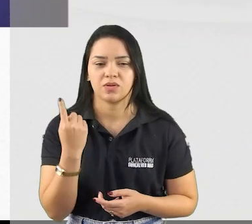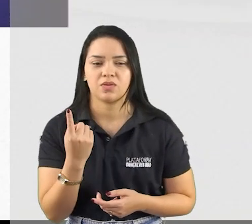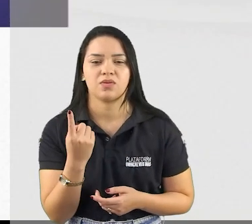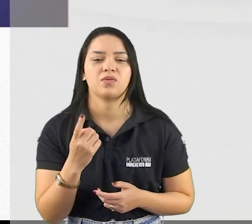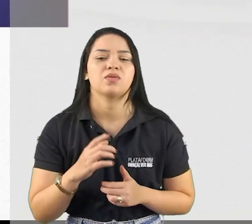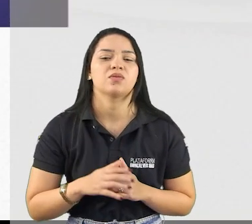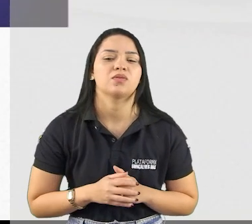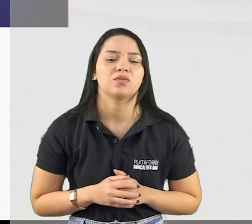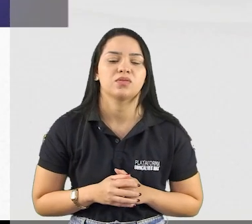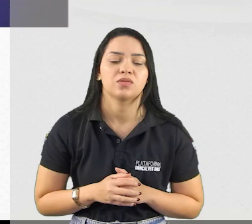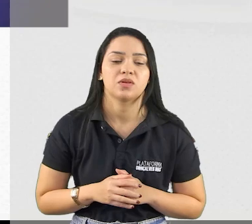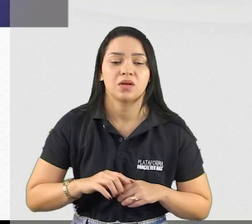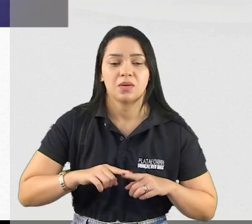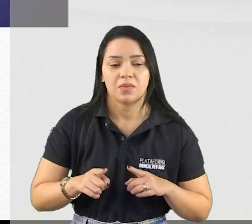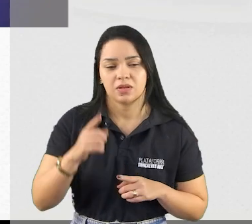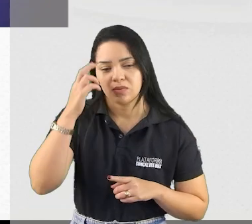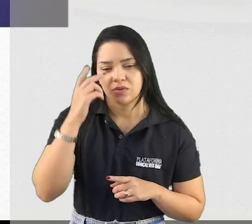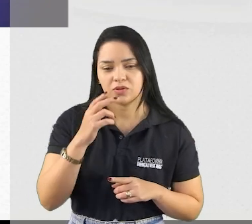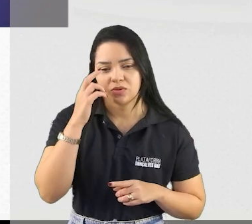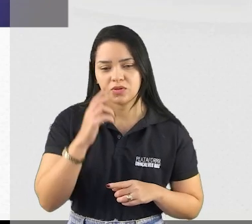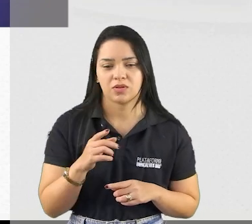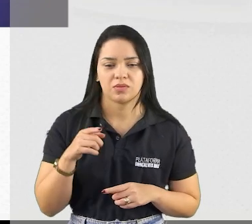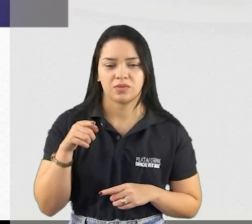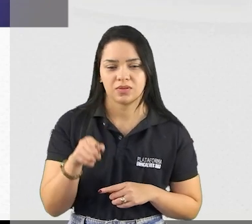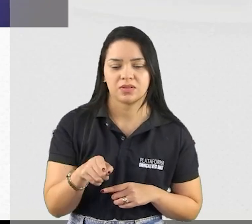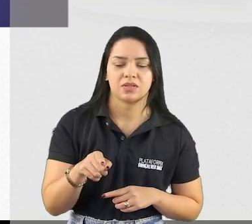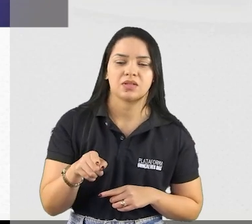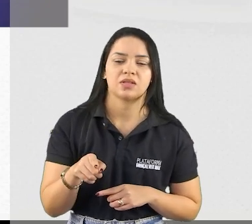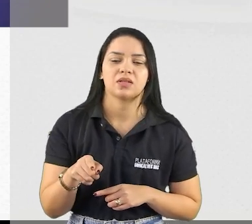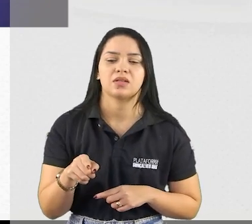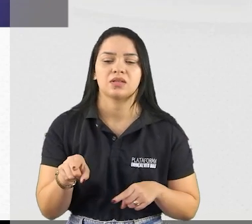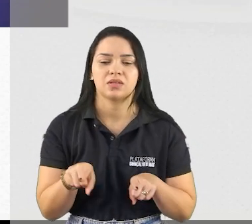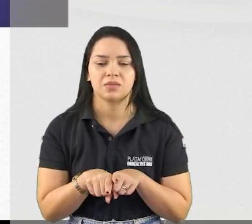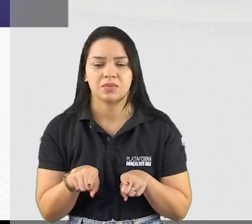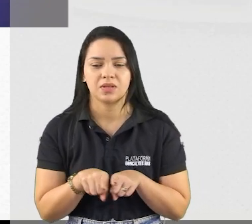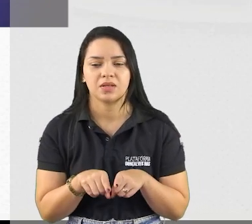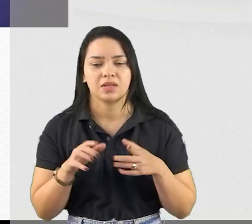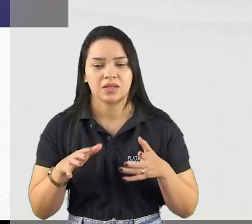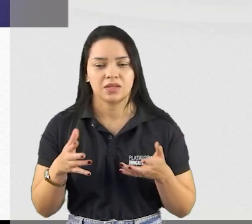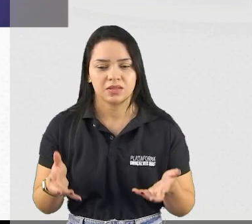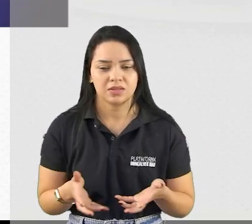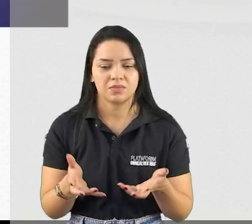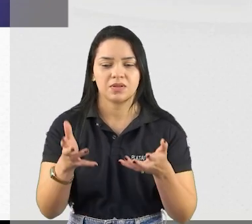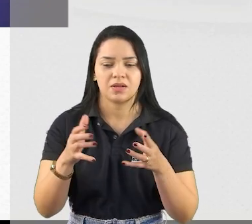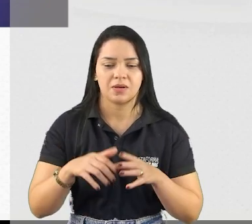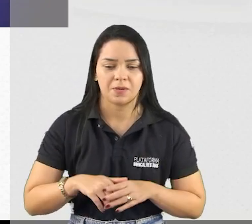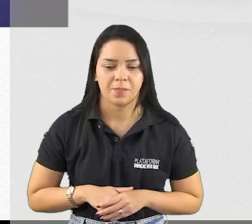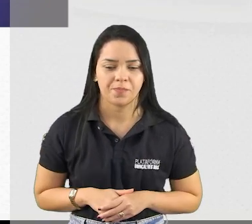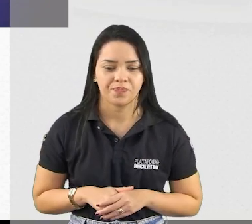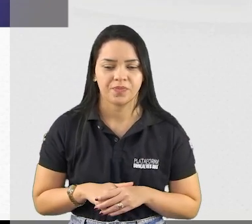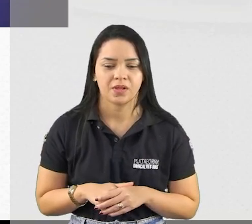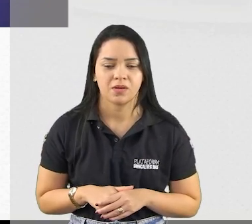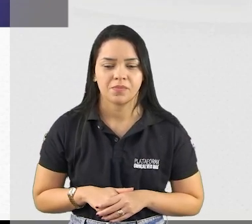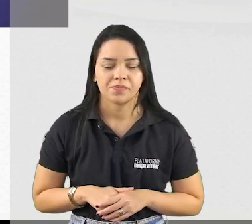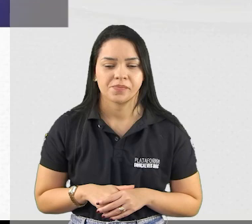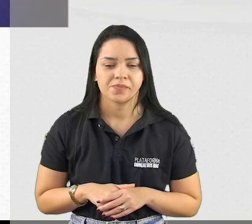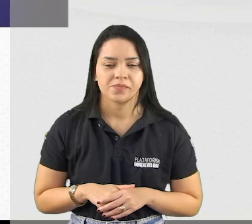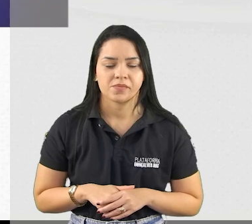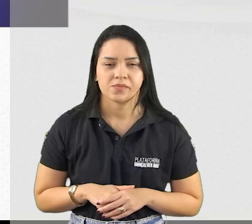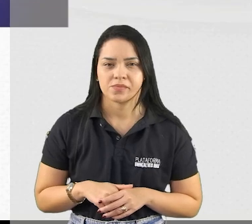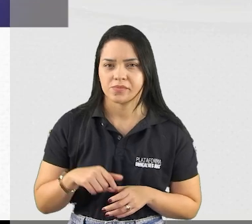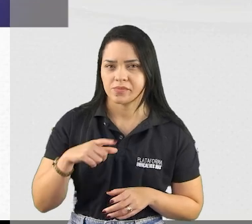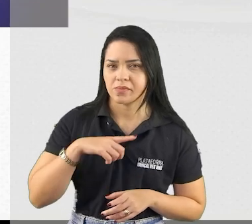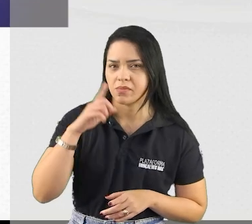nossas, mas eu trouxe uma história aqui para você também se espelhar e tentar ali se inspirar. Então, a gente sabe que tem dificuldades,